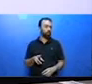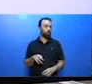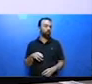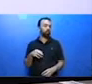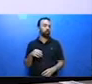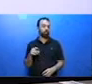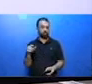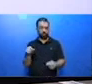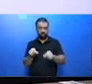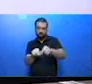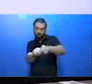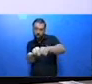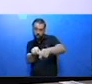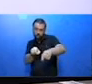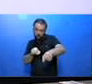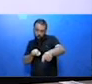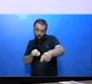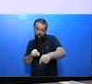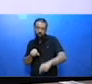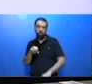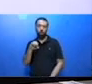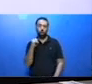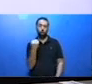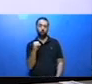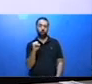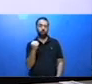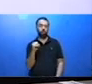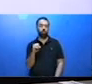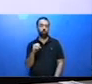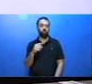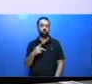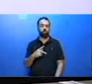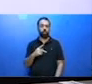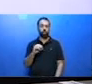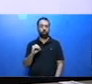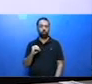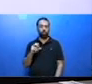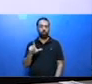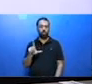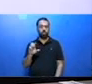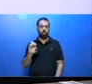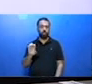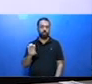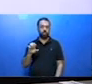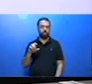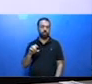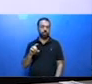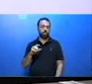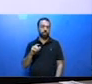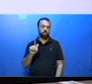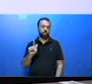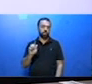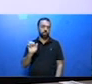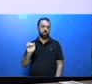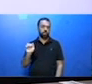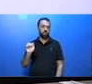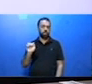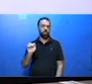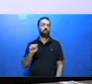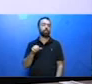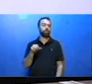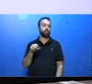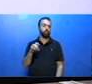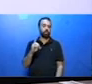polegadas para marcar o tamanho da estante. E depois 10 passos, o tamanho do